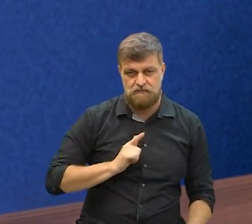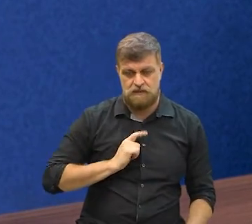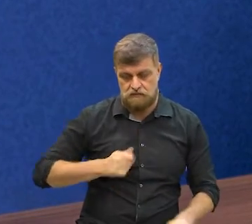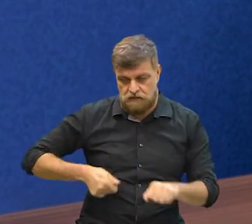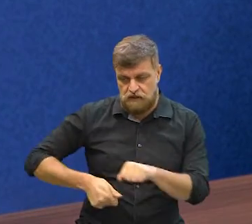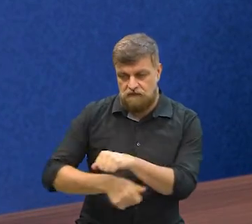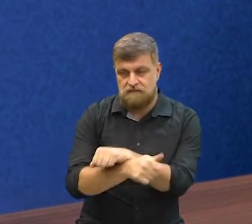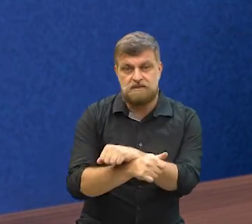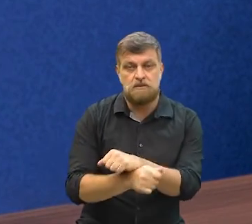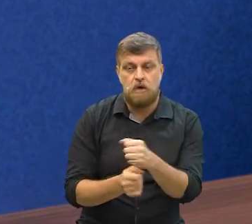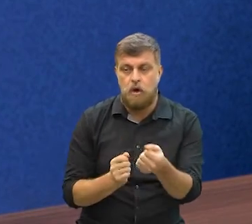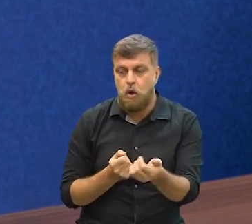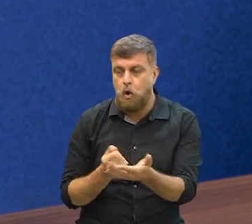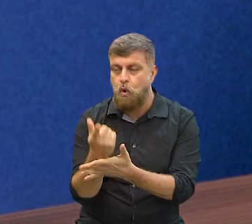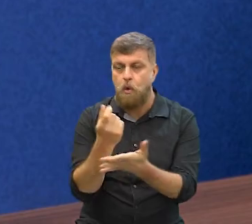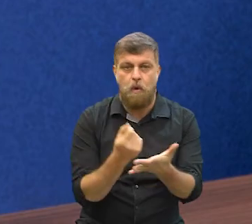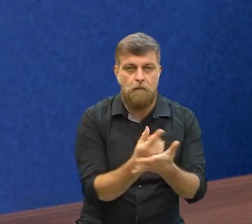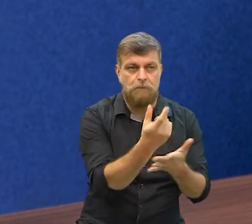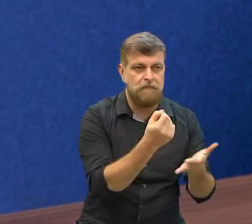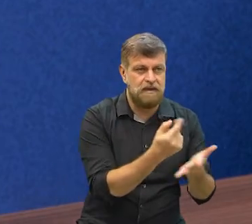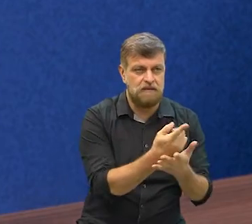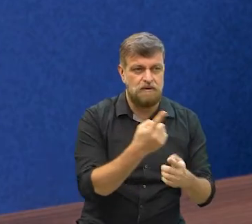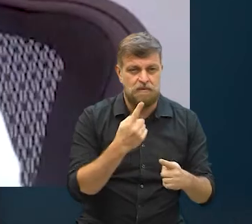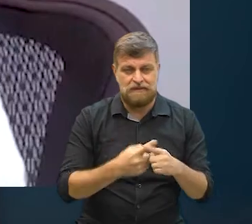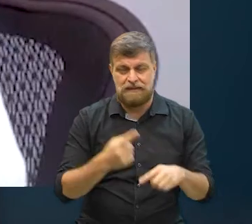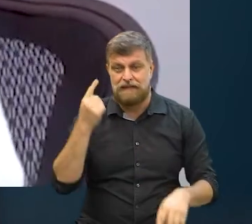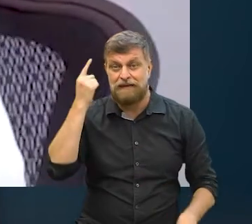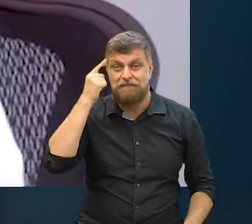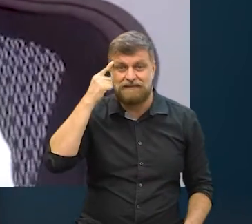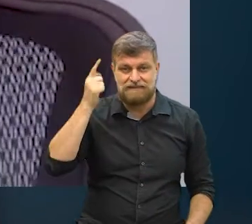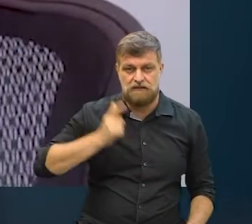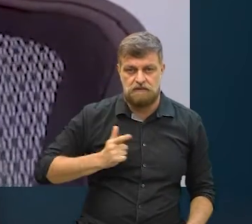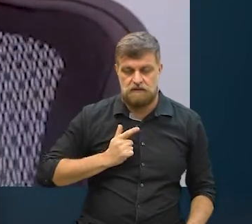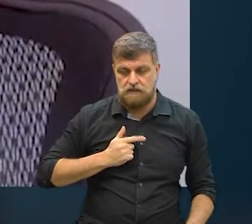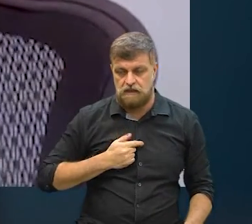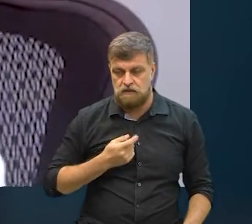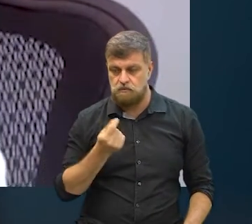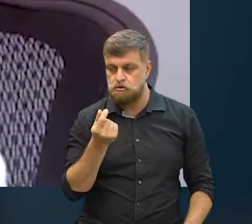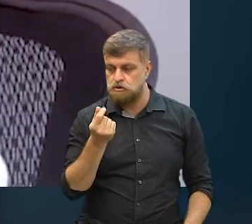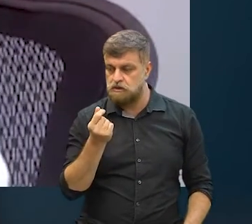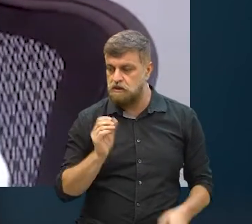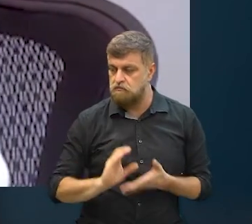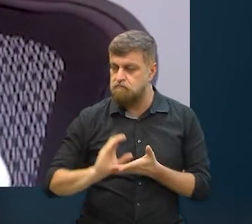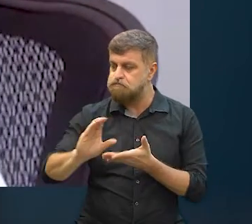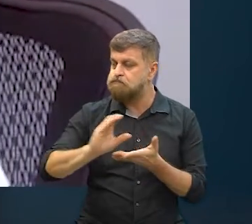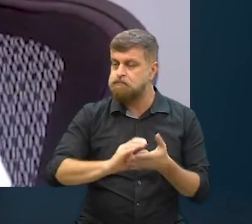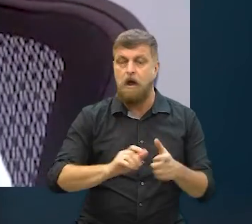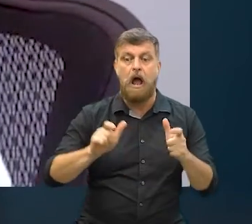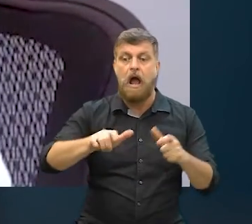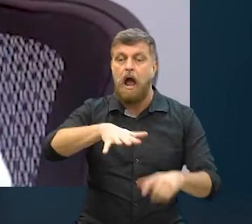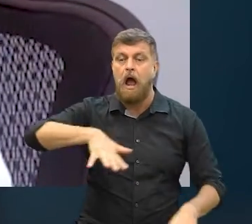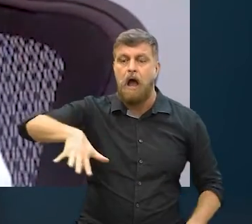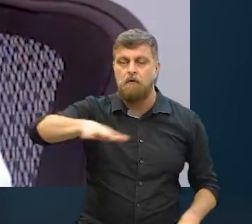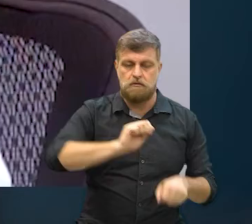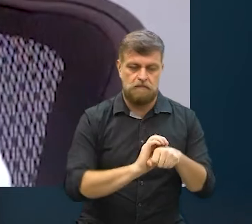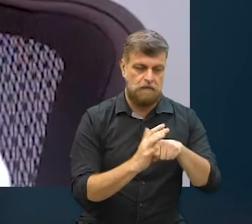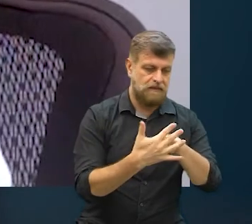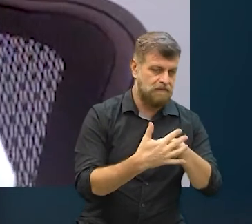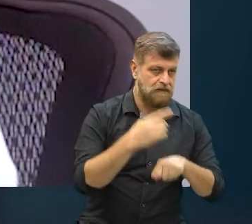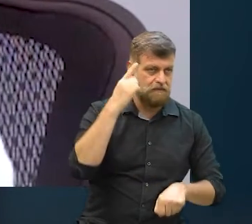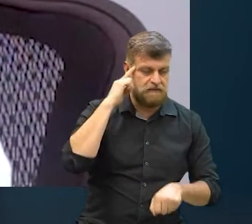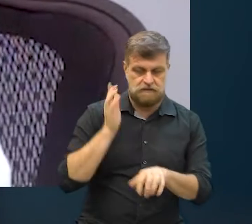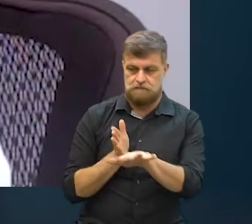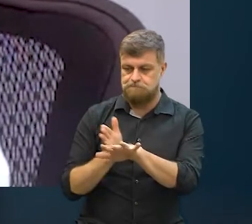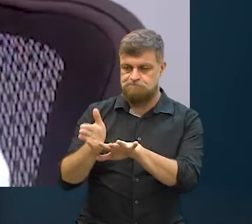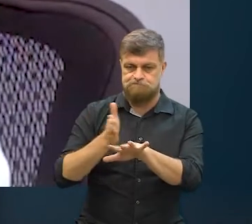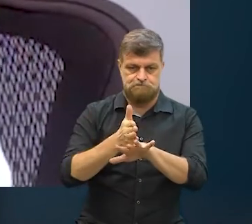muitos investidores comprando a franquia por pensar em diversificar o teu investimento, né? Numa pandemia, a gente